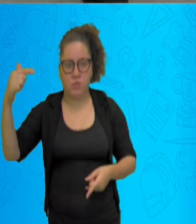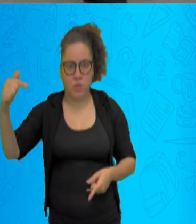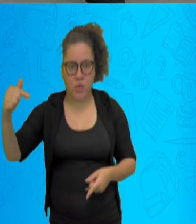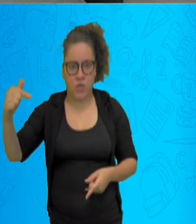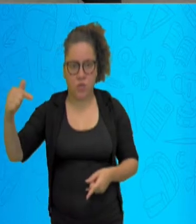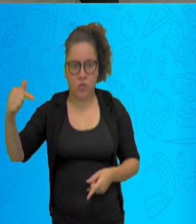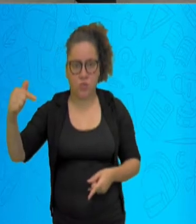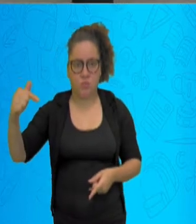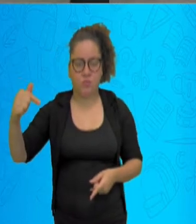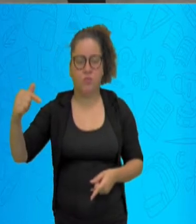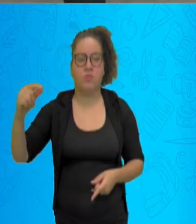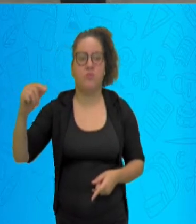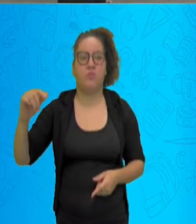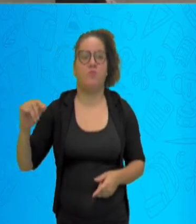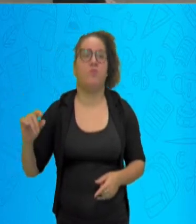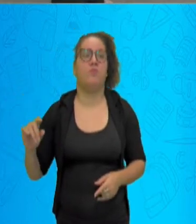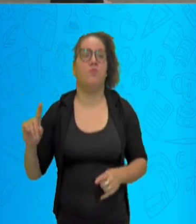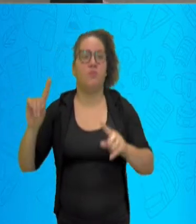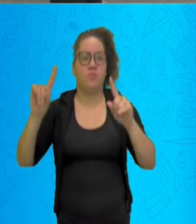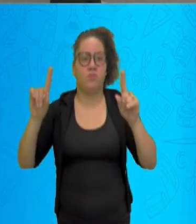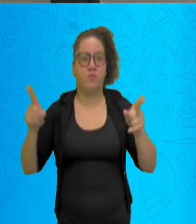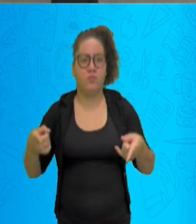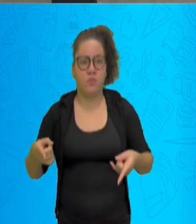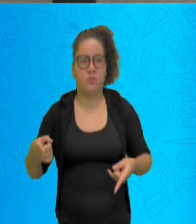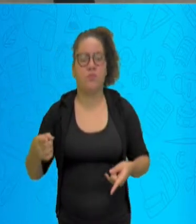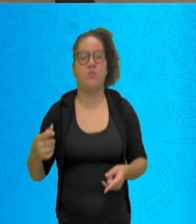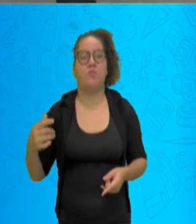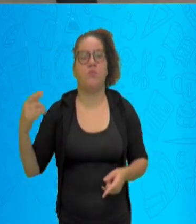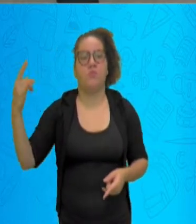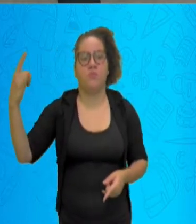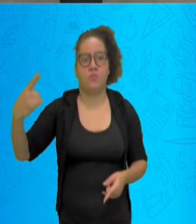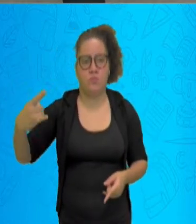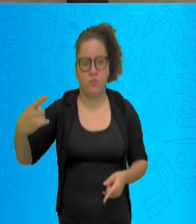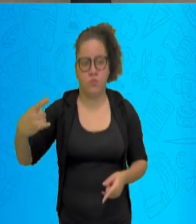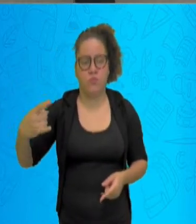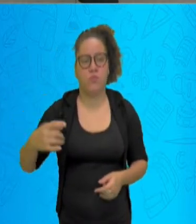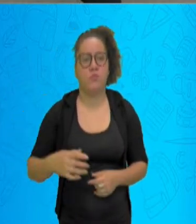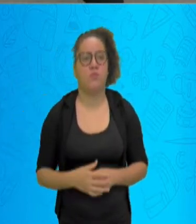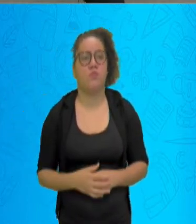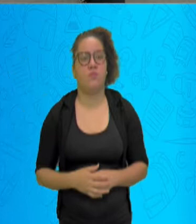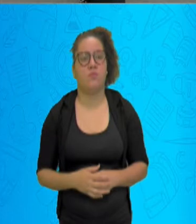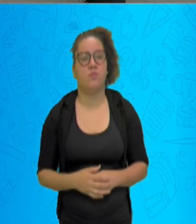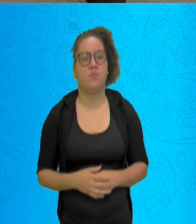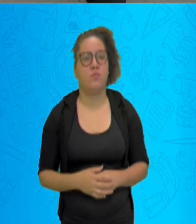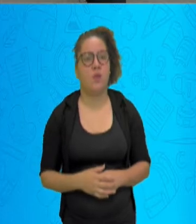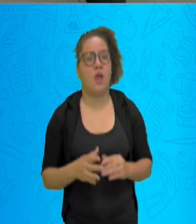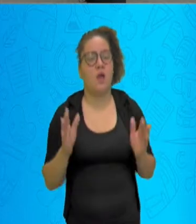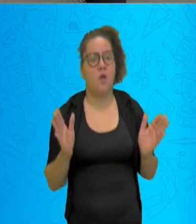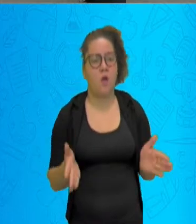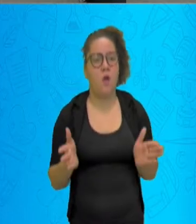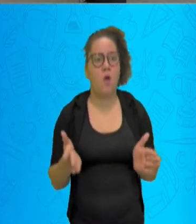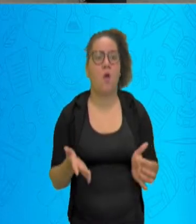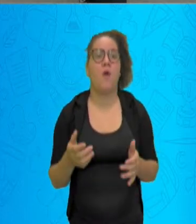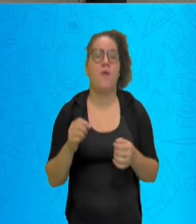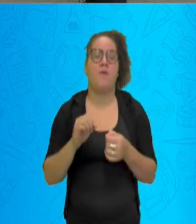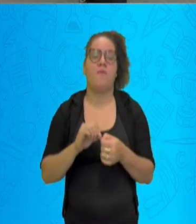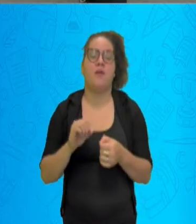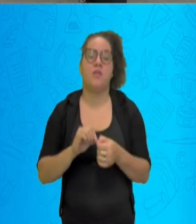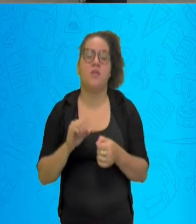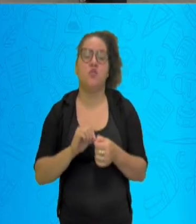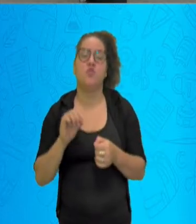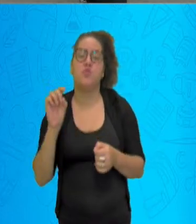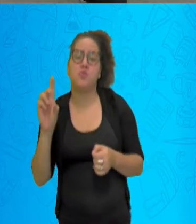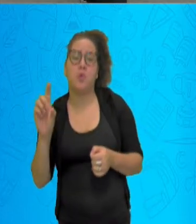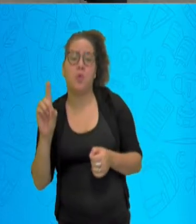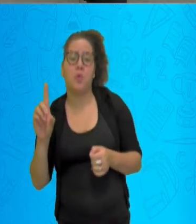conseguir eliminando aqui. Mas nós vamos fazer passo a passo. Agora, nós vamos resolver só esse pedacinho